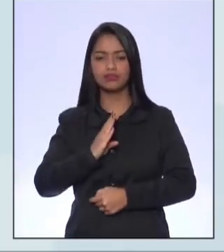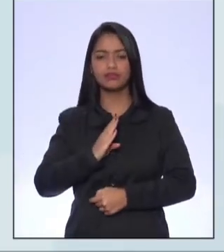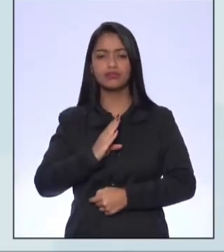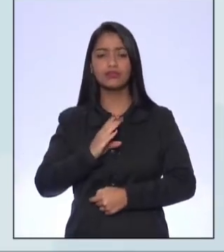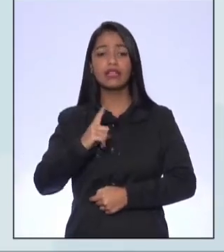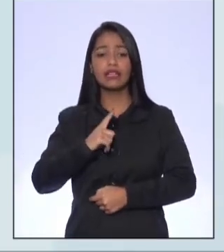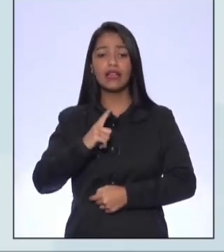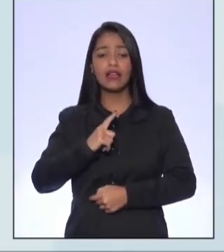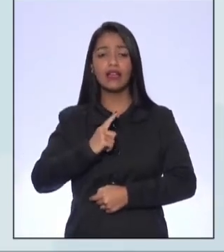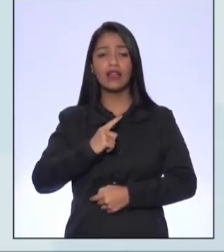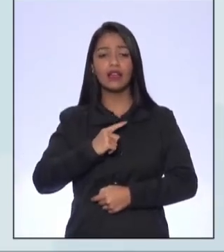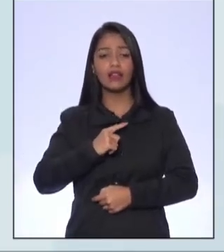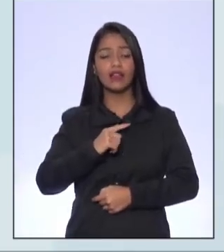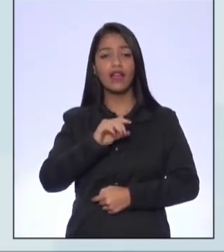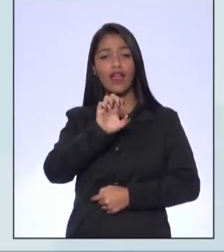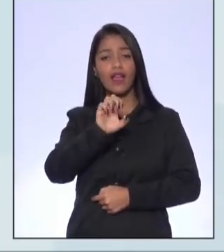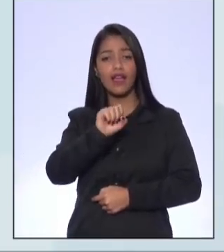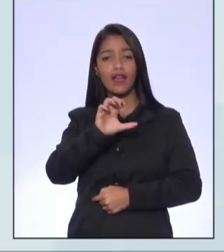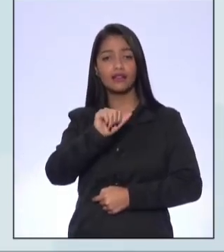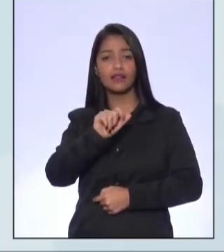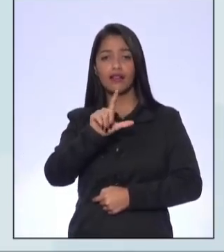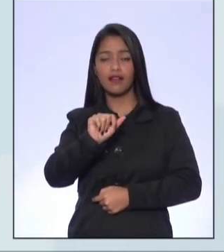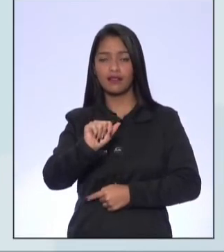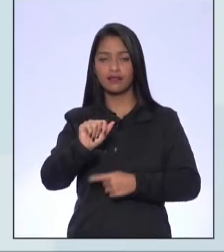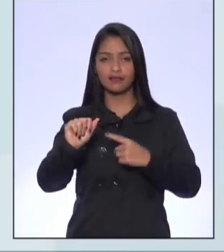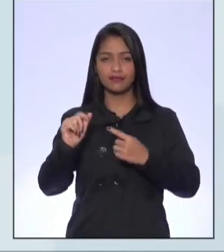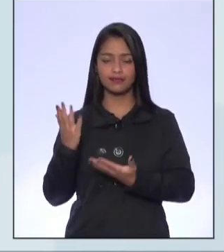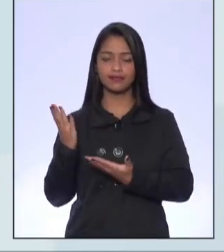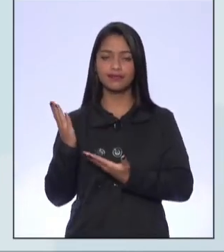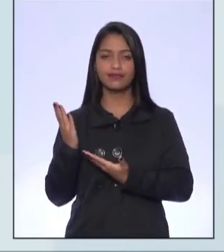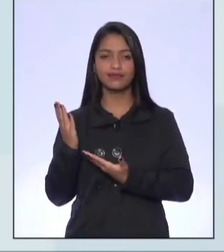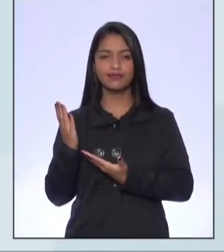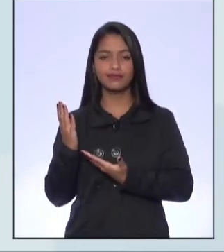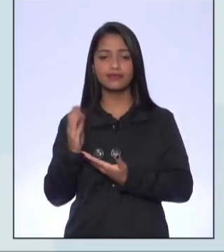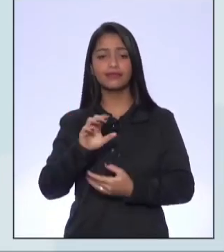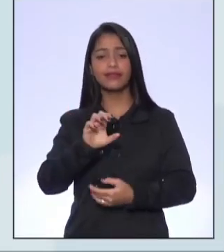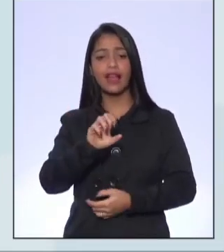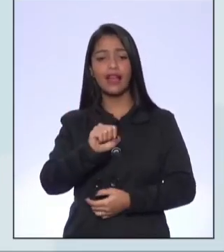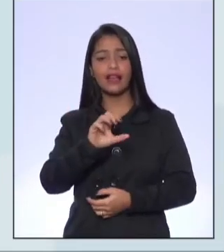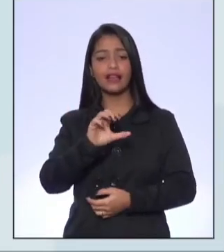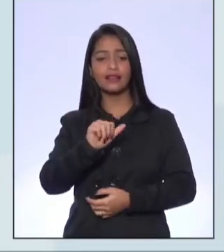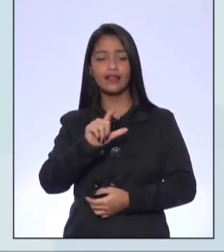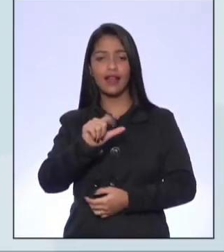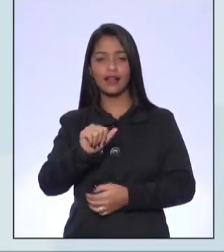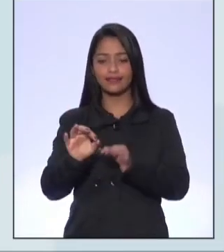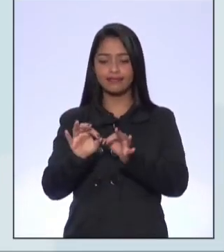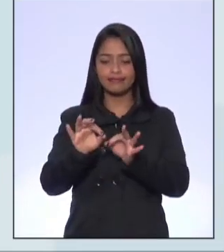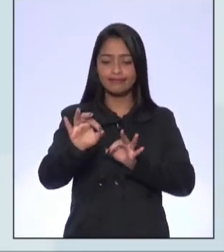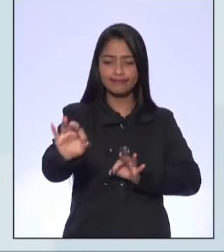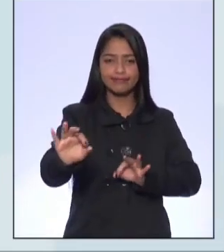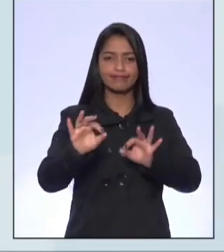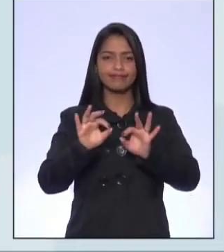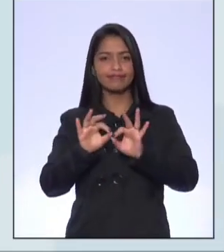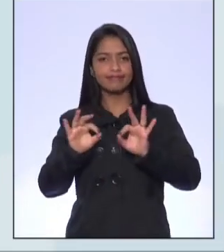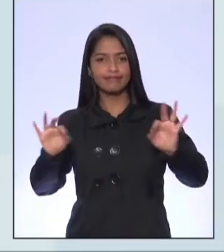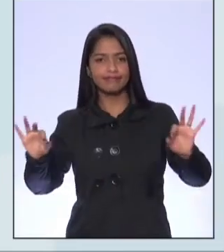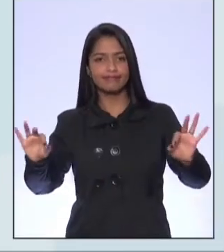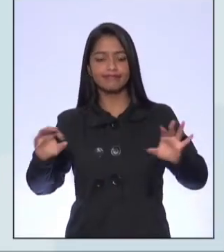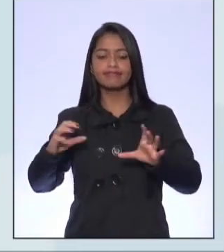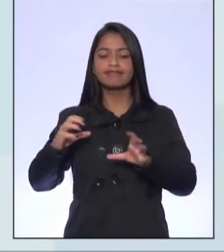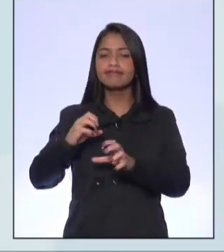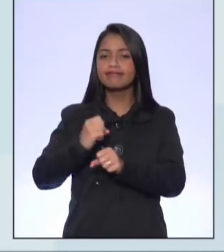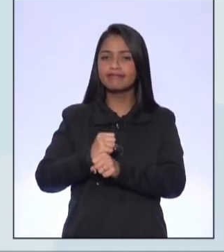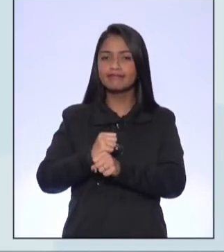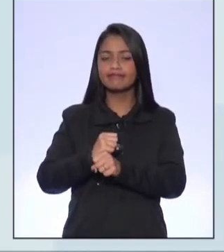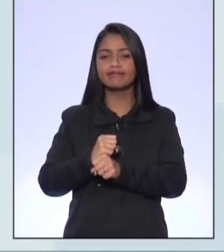escala na qual foi construído. Então, foi construído numa escala, né? Então, a gente pode ver a questão de escala, o que